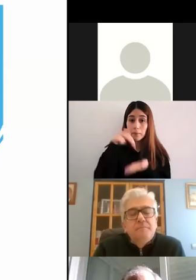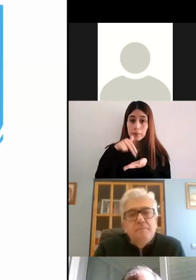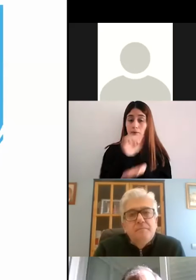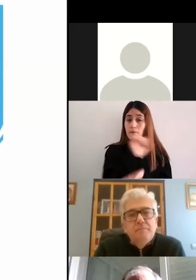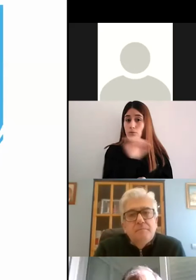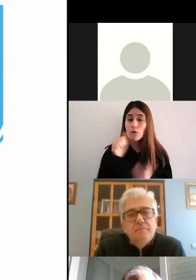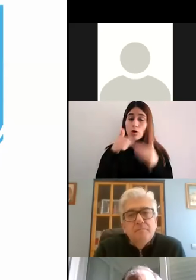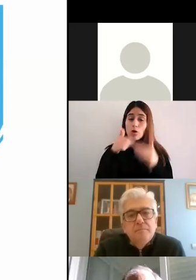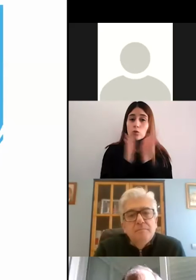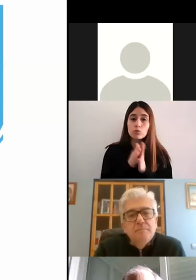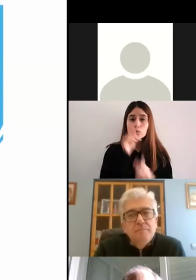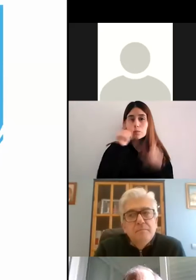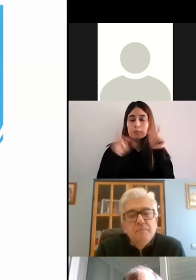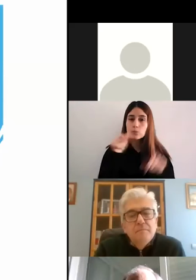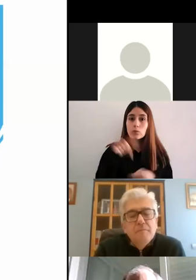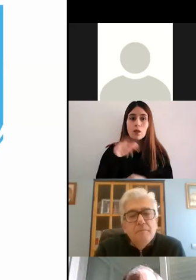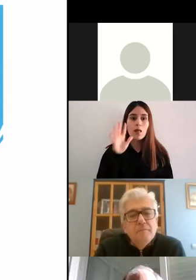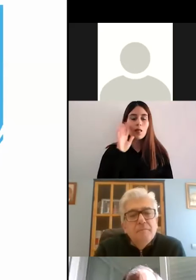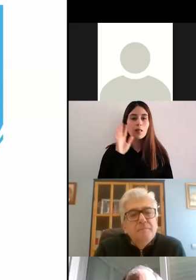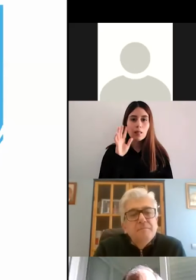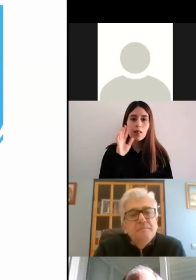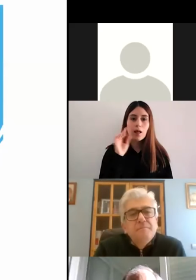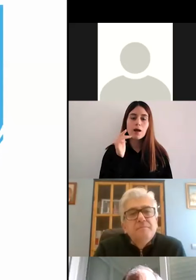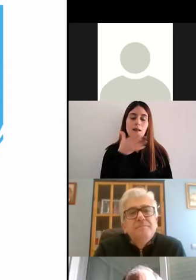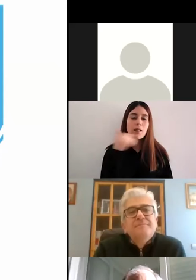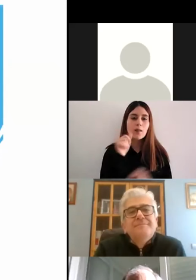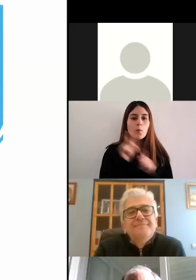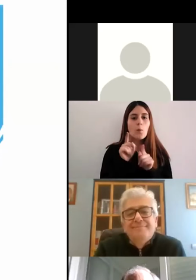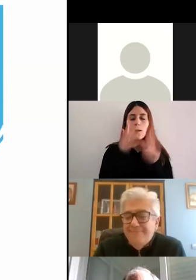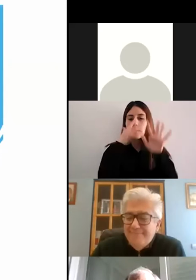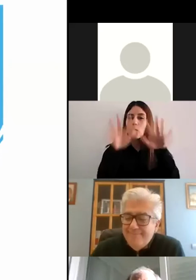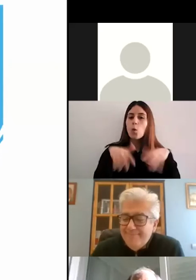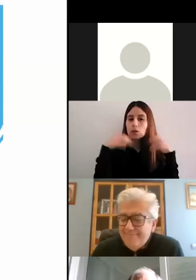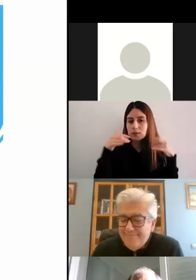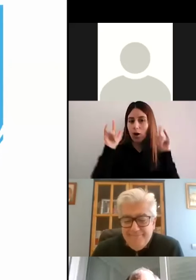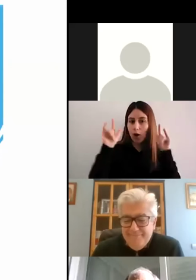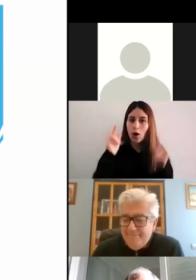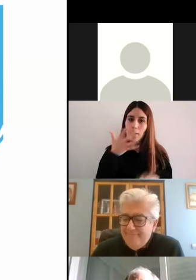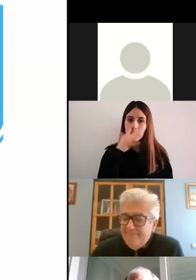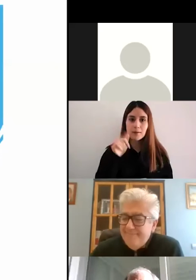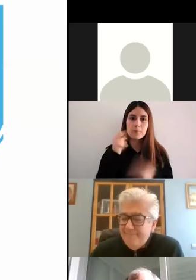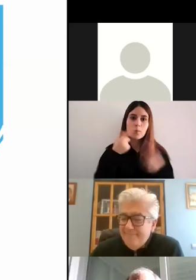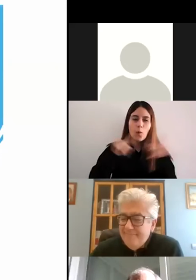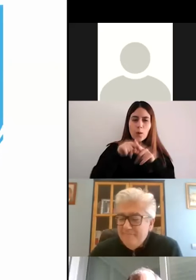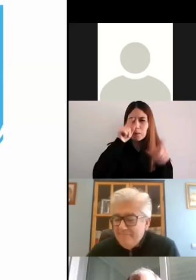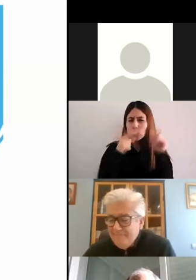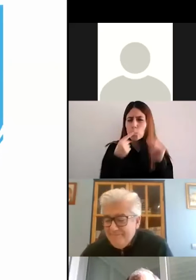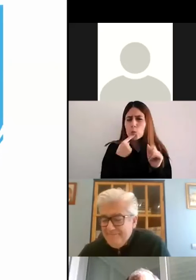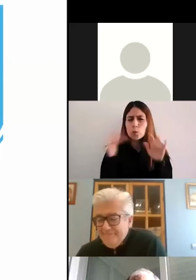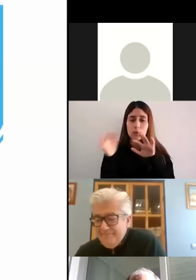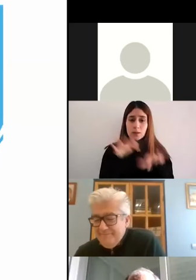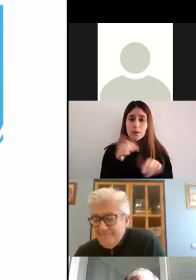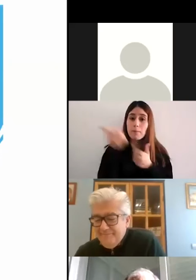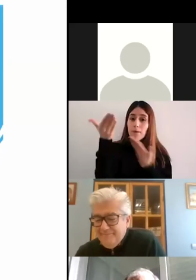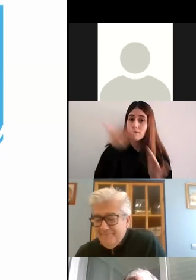todos nesta tarde de domingo, neste concerto rock que vai ser esta reunião com tanta gente e bem-vindos a